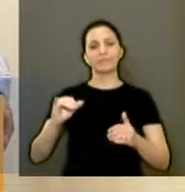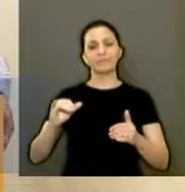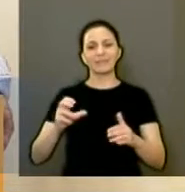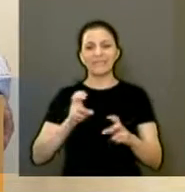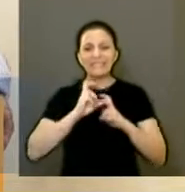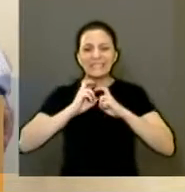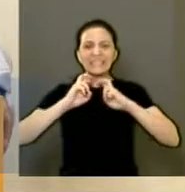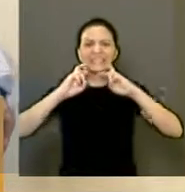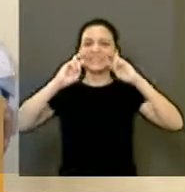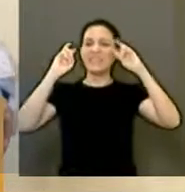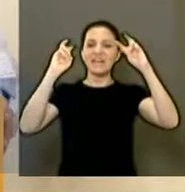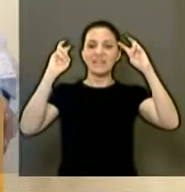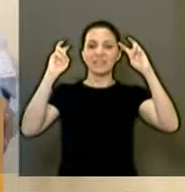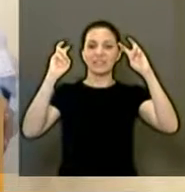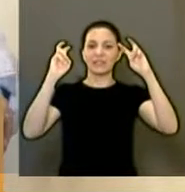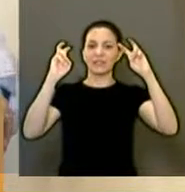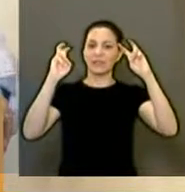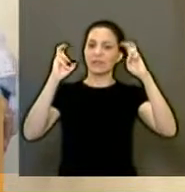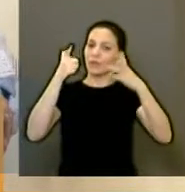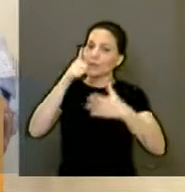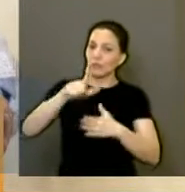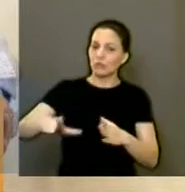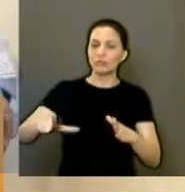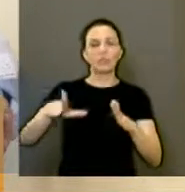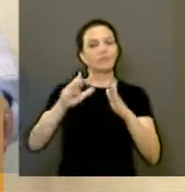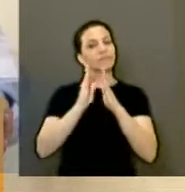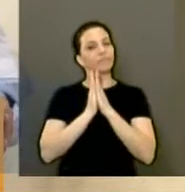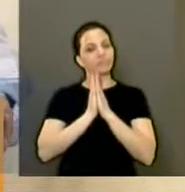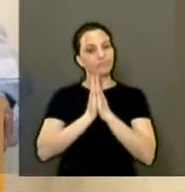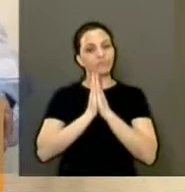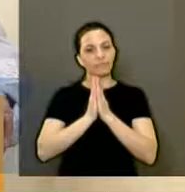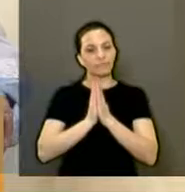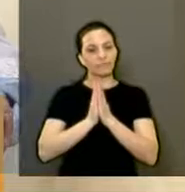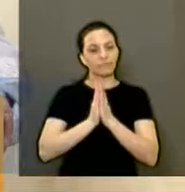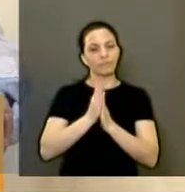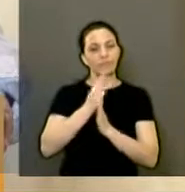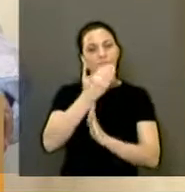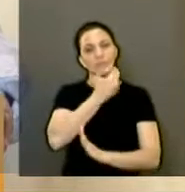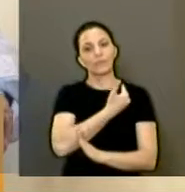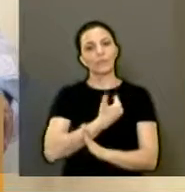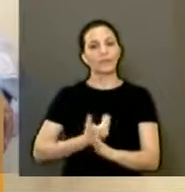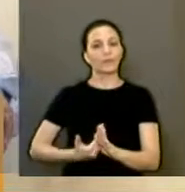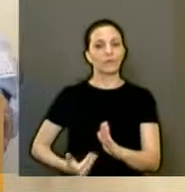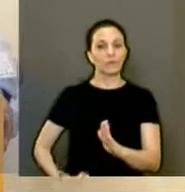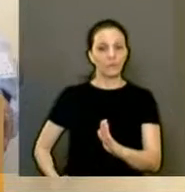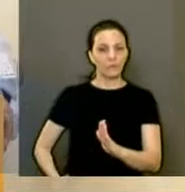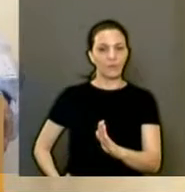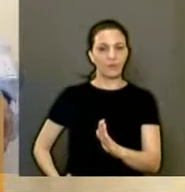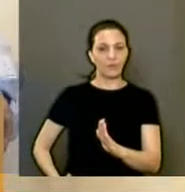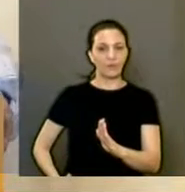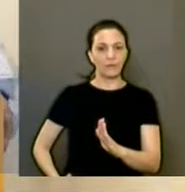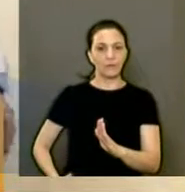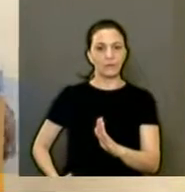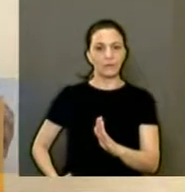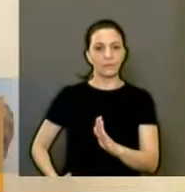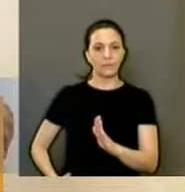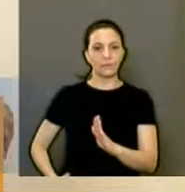e vou continuar orando pelo governo mais um minuto presente vou continuar